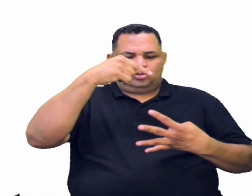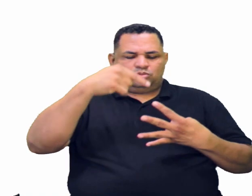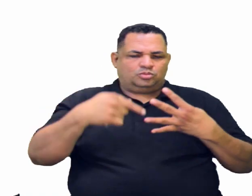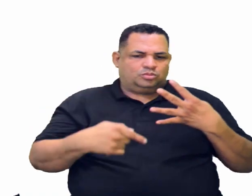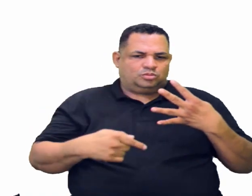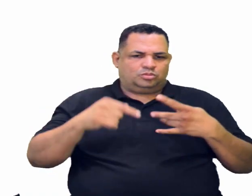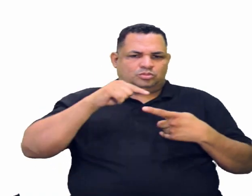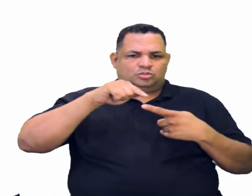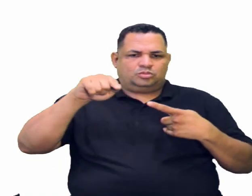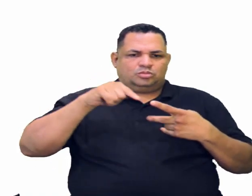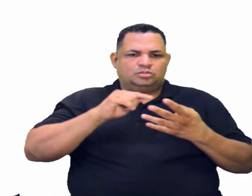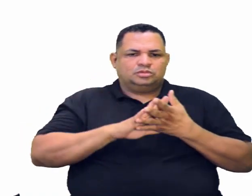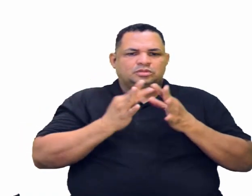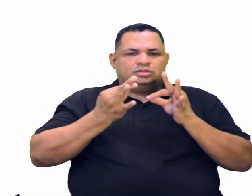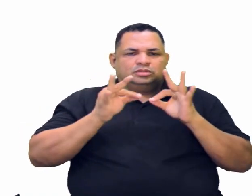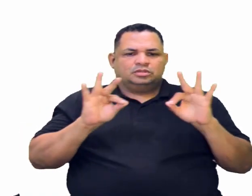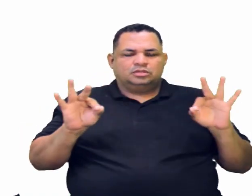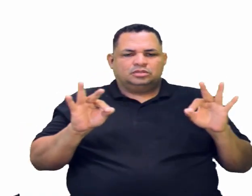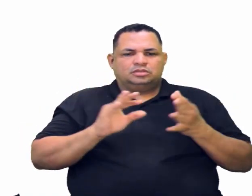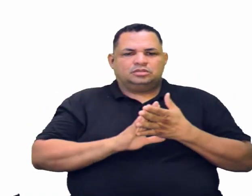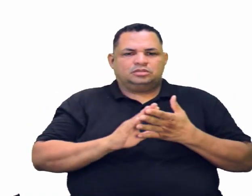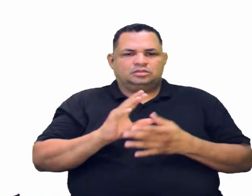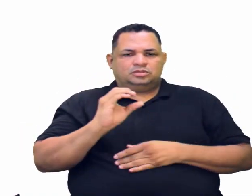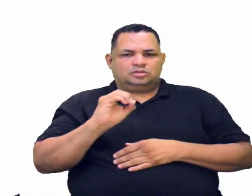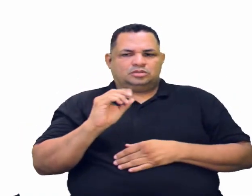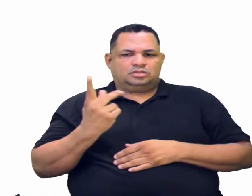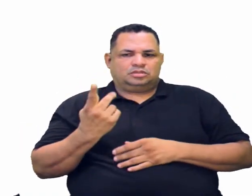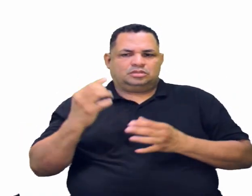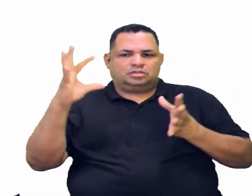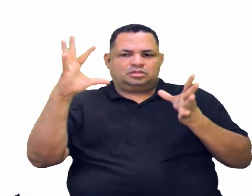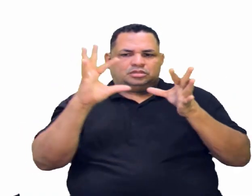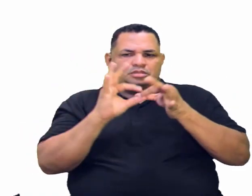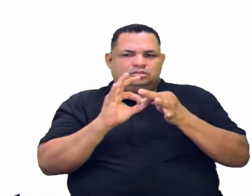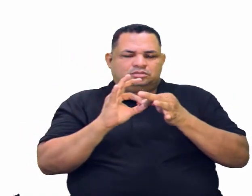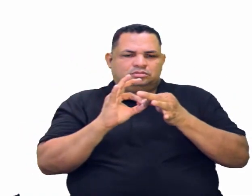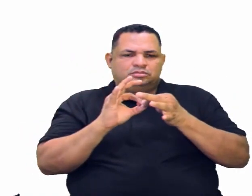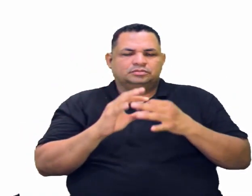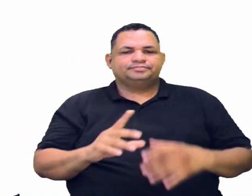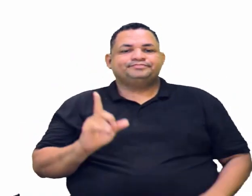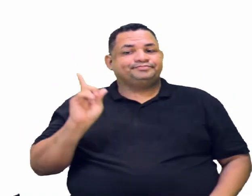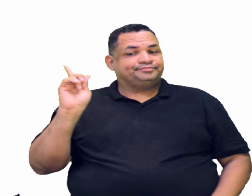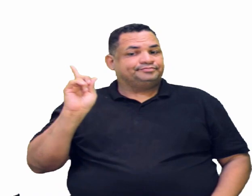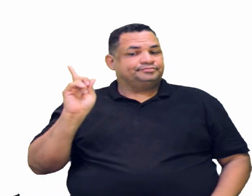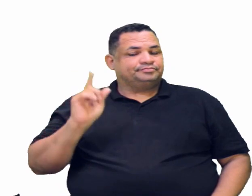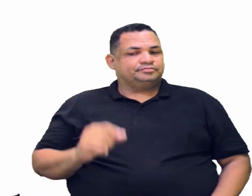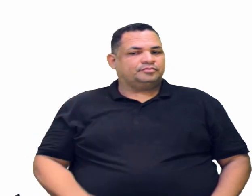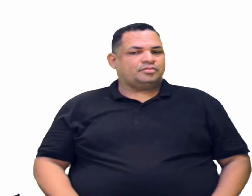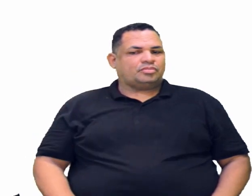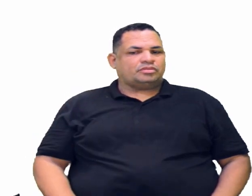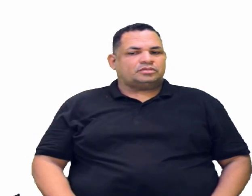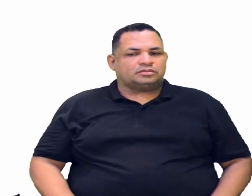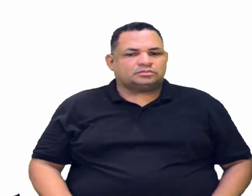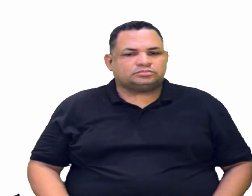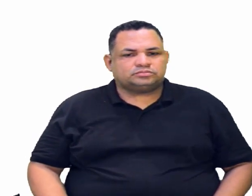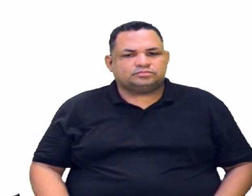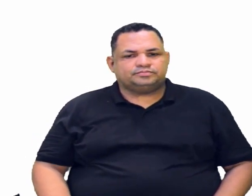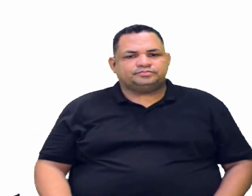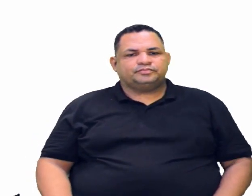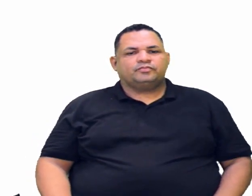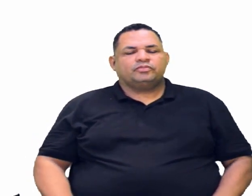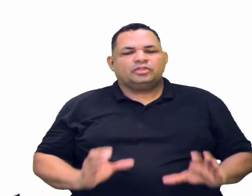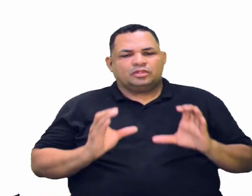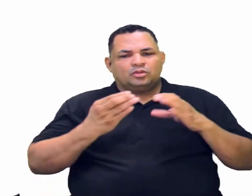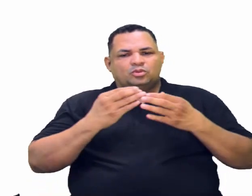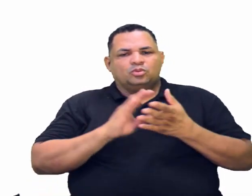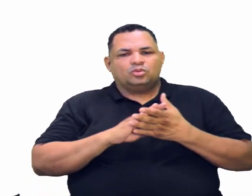com do tipo simples e a hidroxila ligada a ele, álcool, beleza? Essa aqui é o nosso